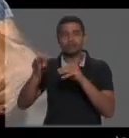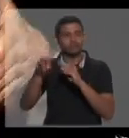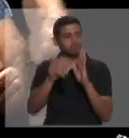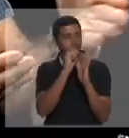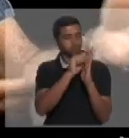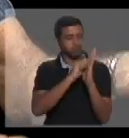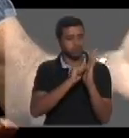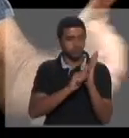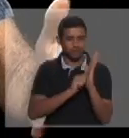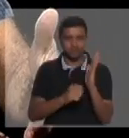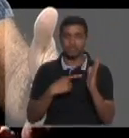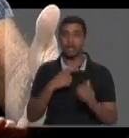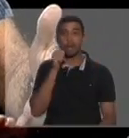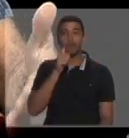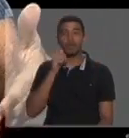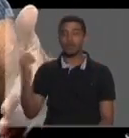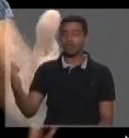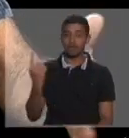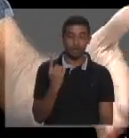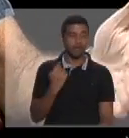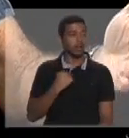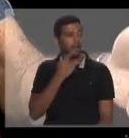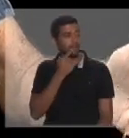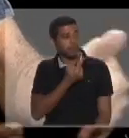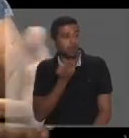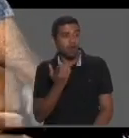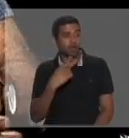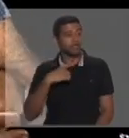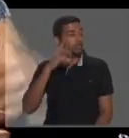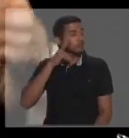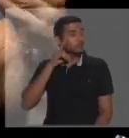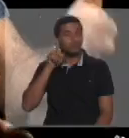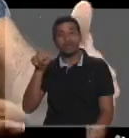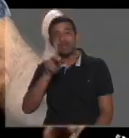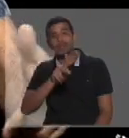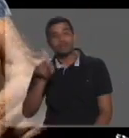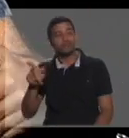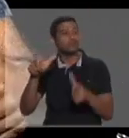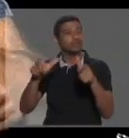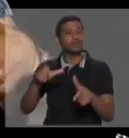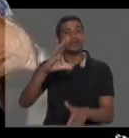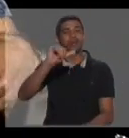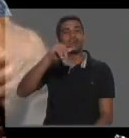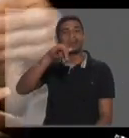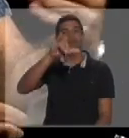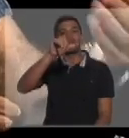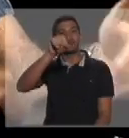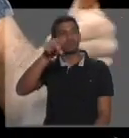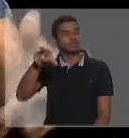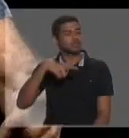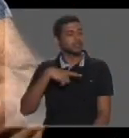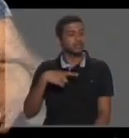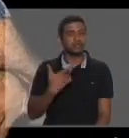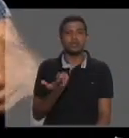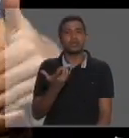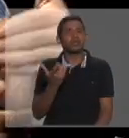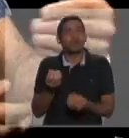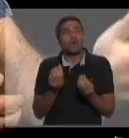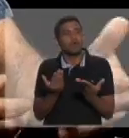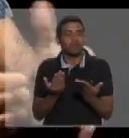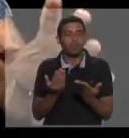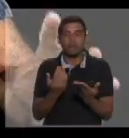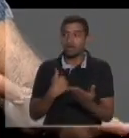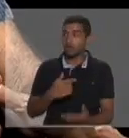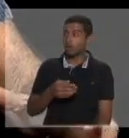essa série, me veio uma pesquisadora roteirista dizendo, olha, tem uma história de um professor lá em Campinas com um tijolo que tem